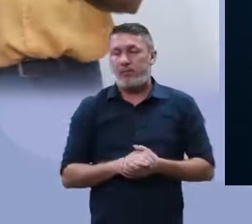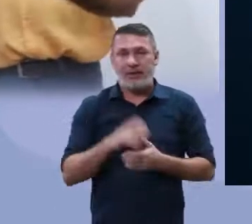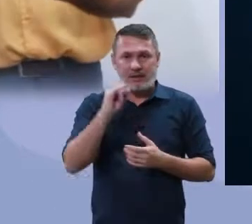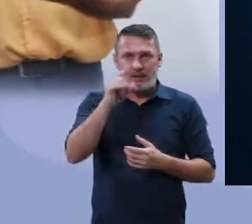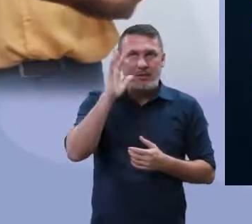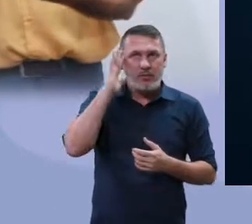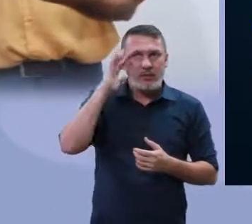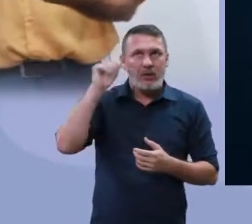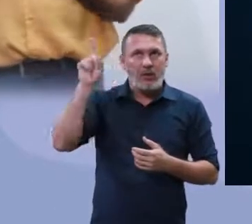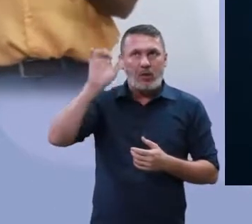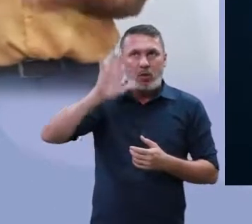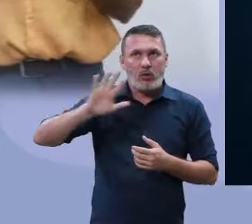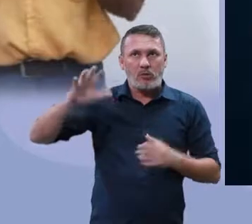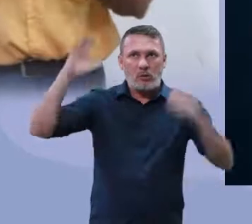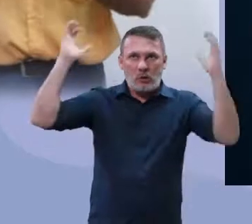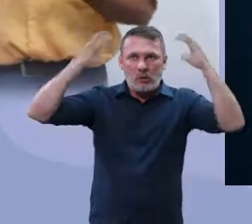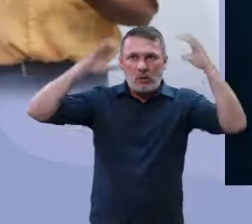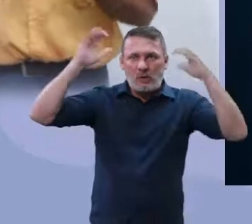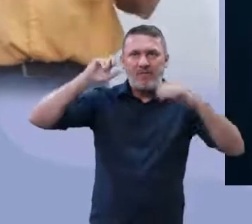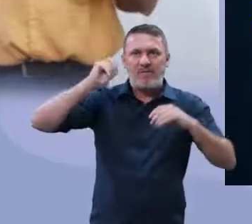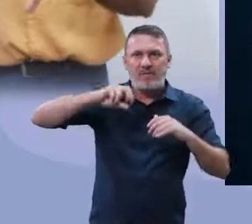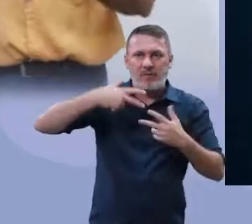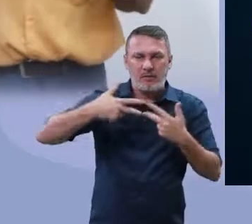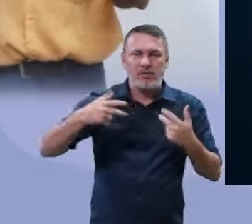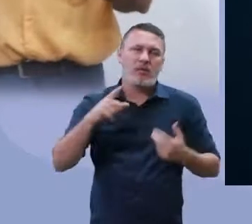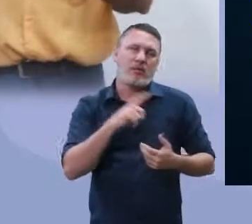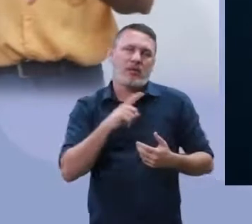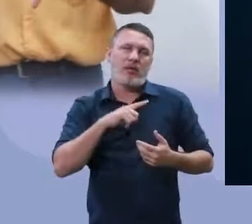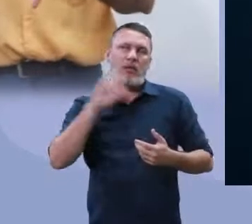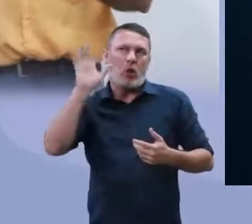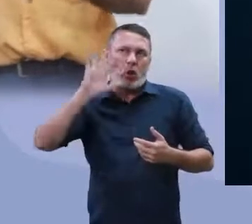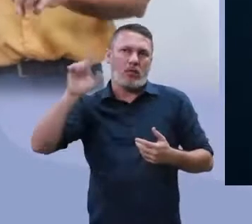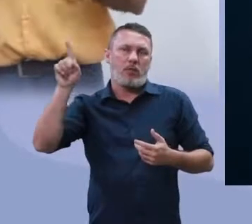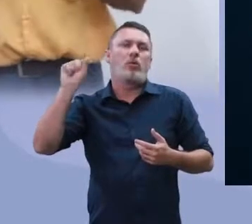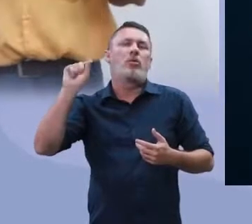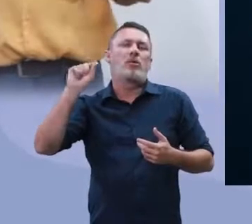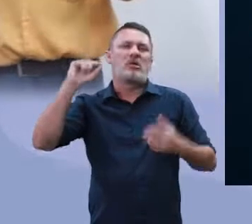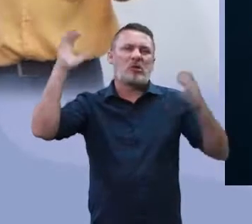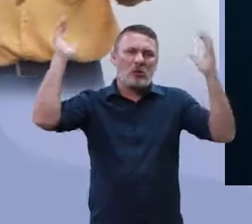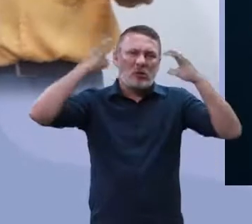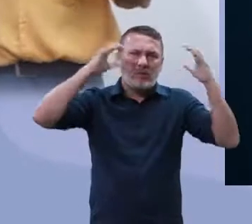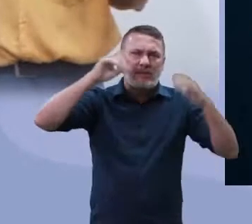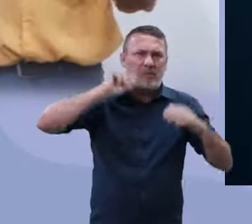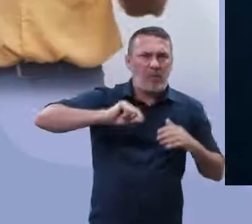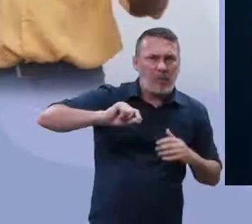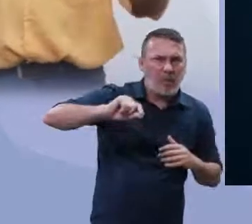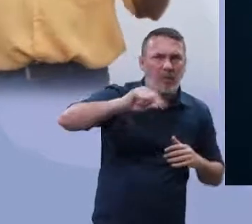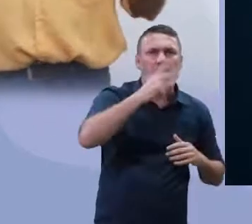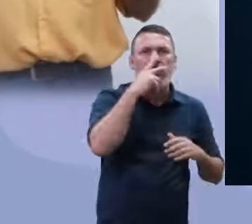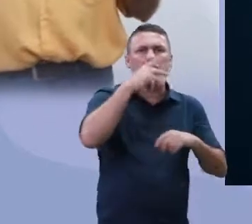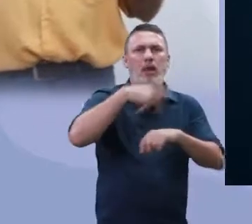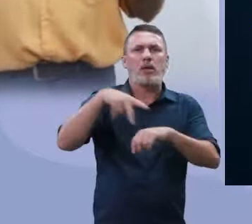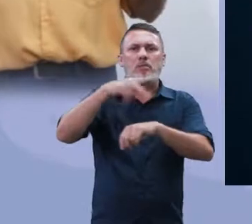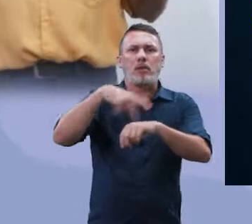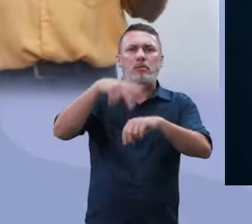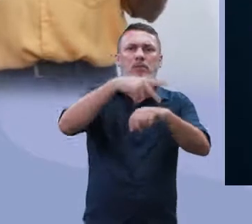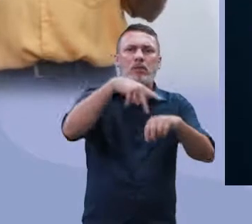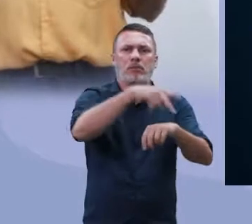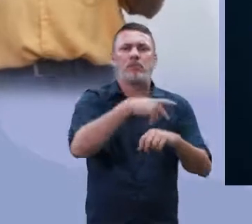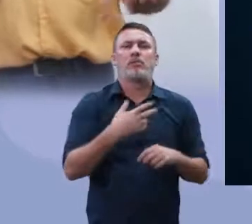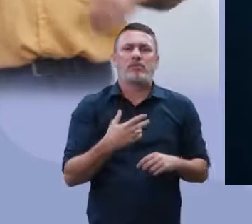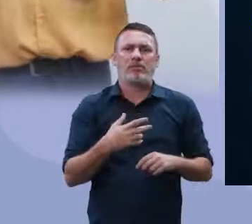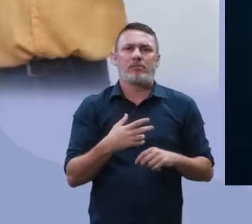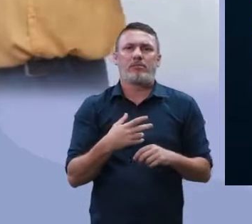essas chuvas ácidas, elas vão estar, por exemplo, ali em território europeu, atingindo uma, duas ou três nações ao mesmo